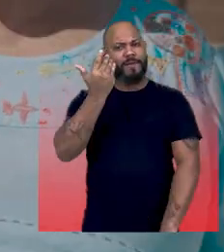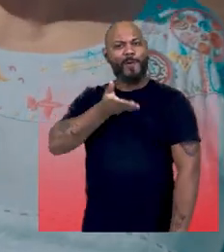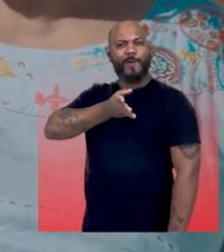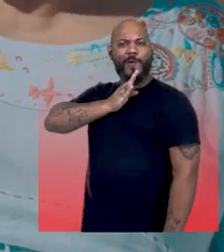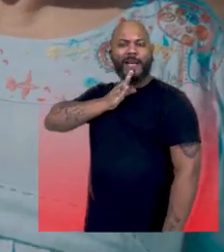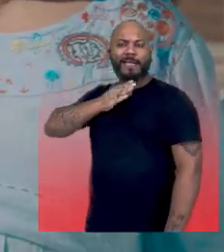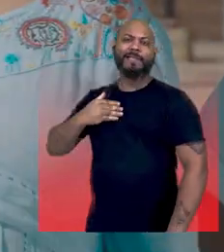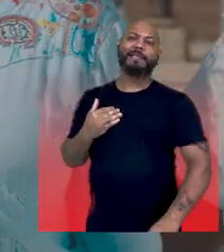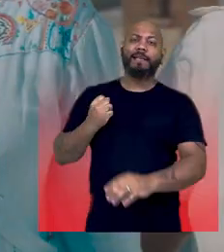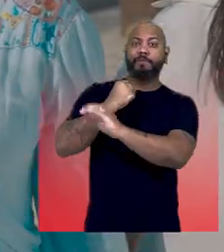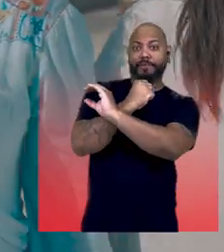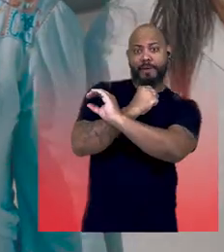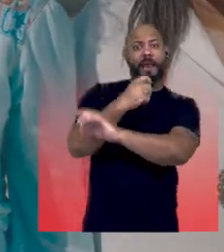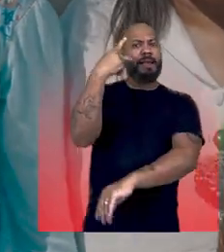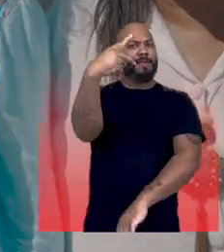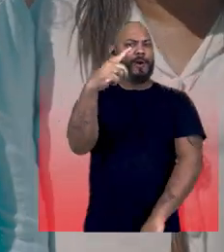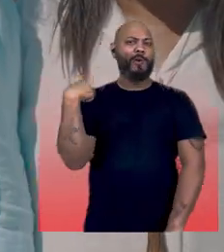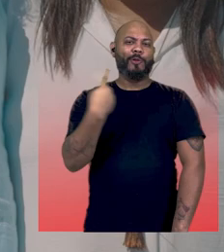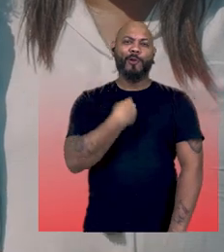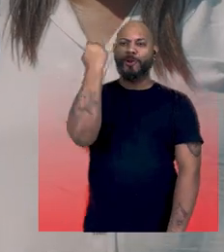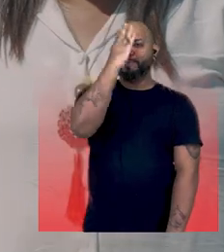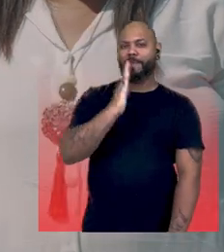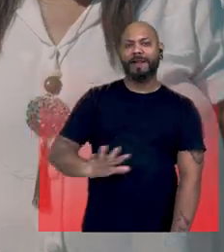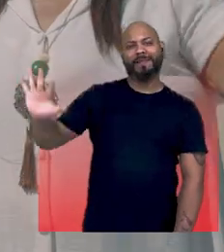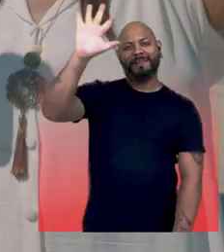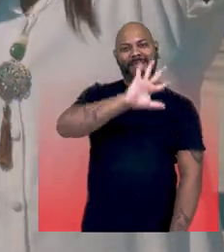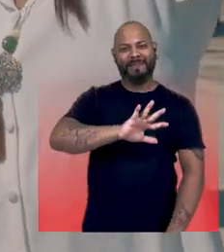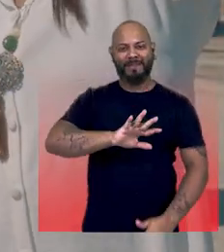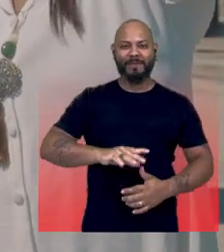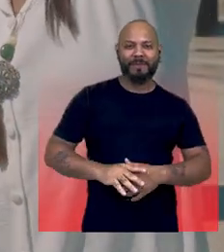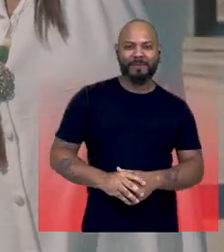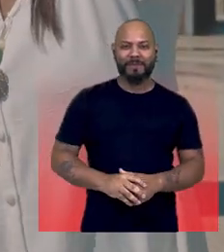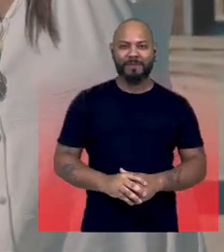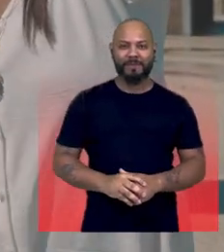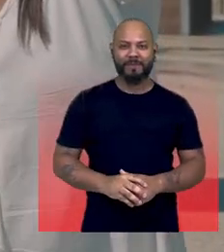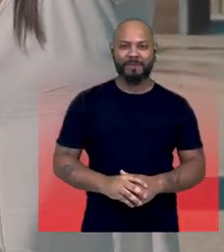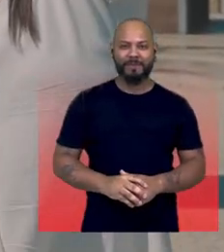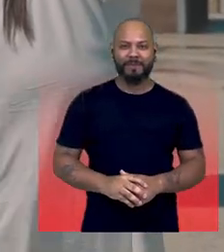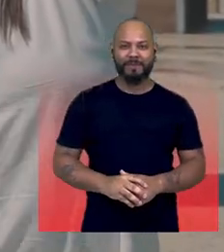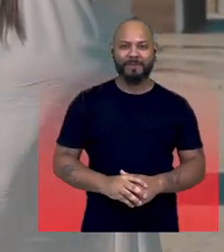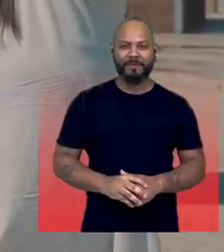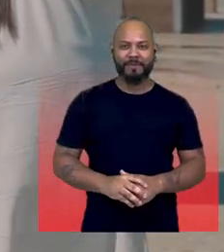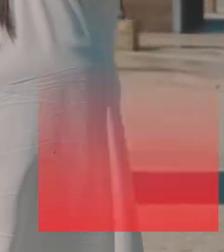para o PCdoB, ele é seu, é nosso. É do Brasil!